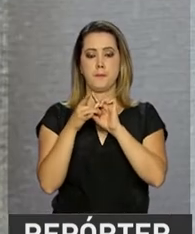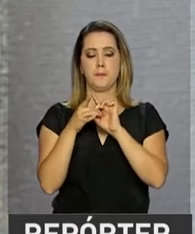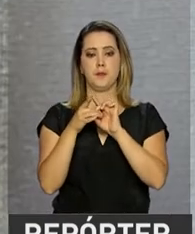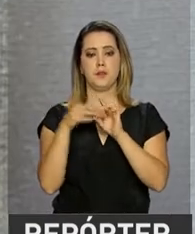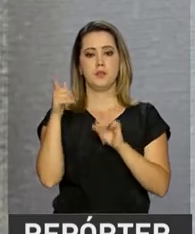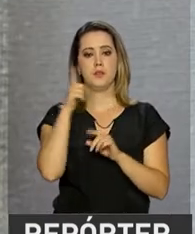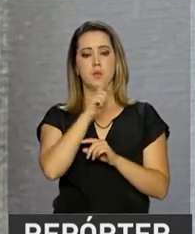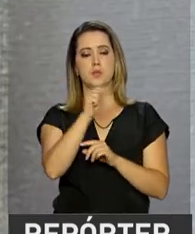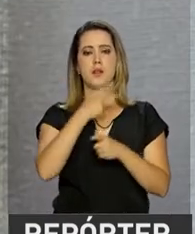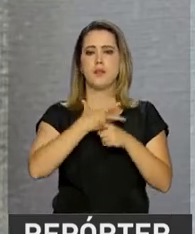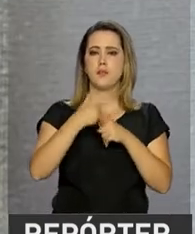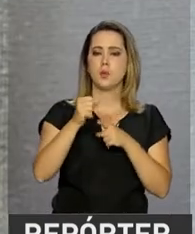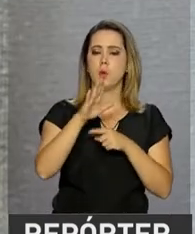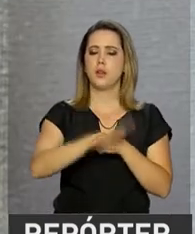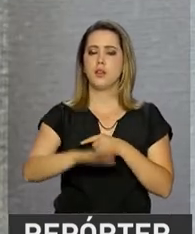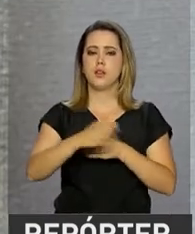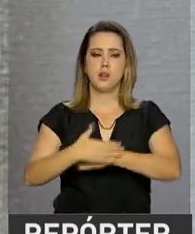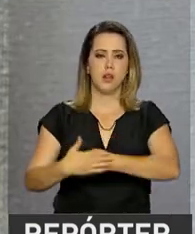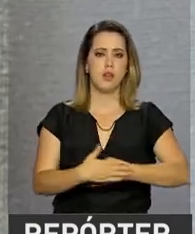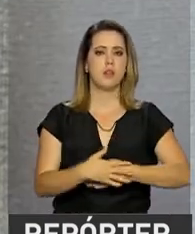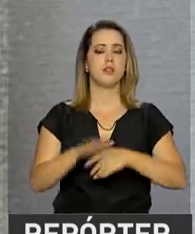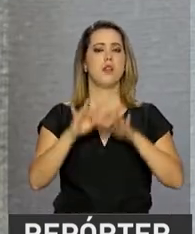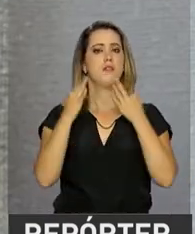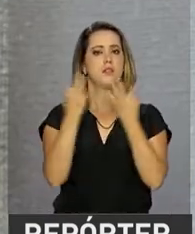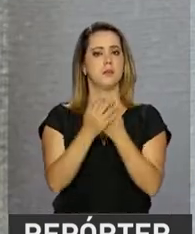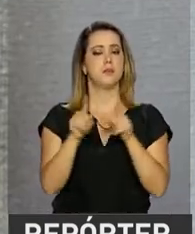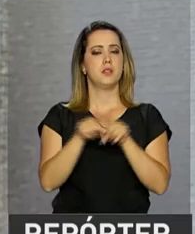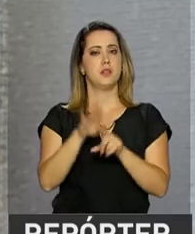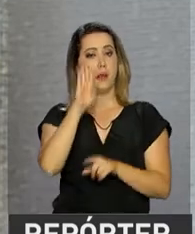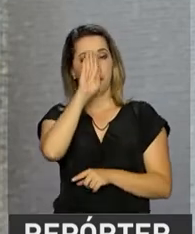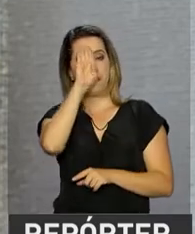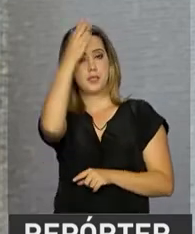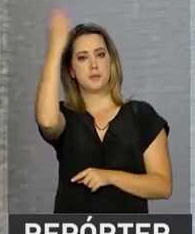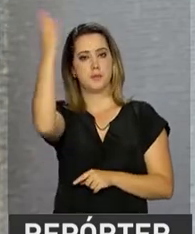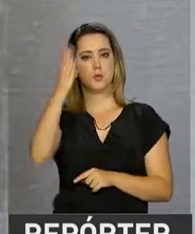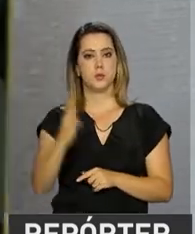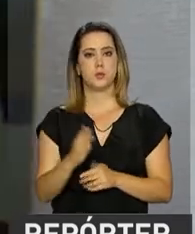ganha a criança, a família e, principalmente, ganha o Brasil.